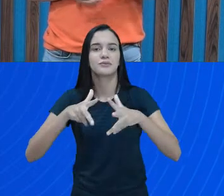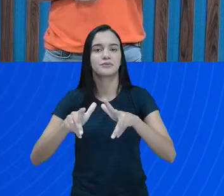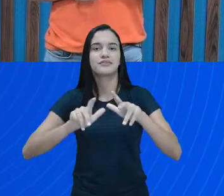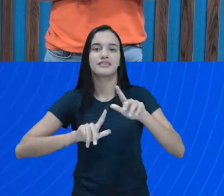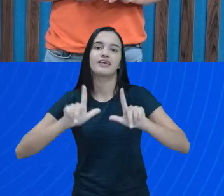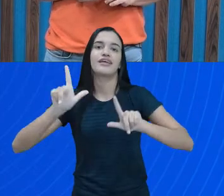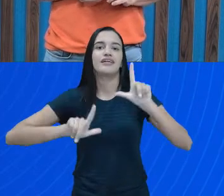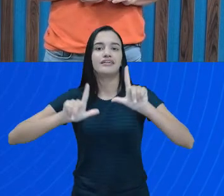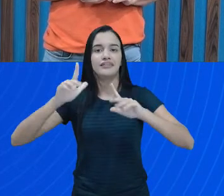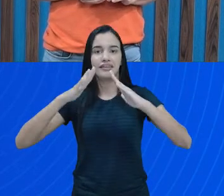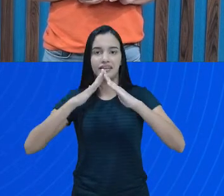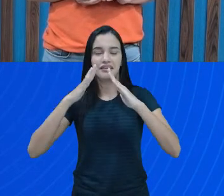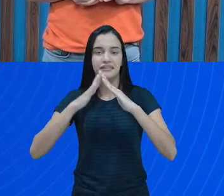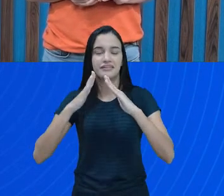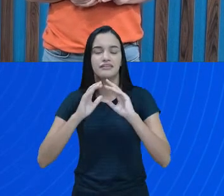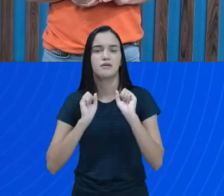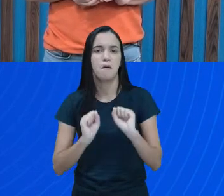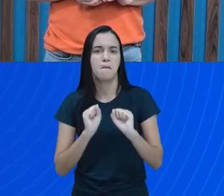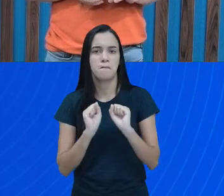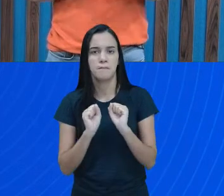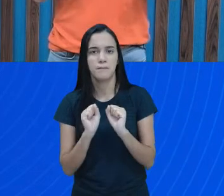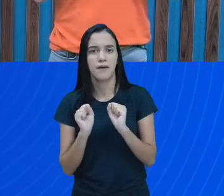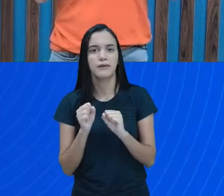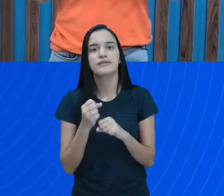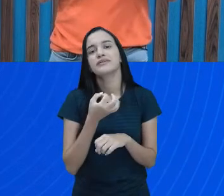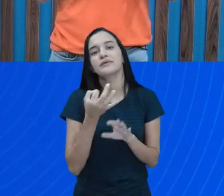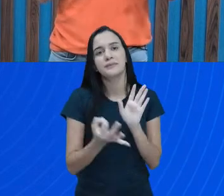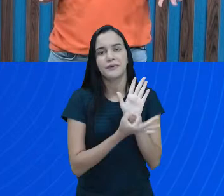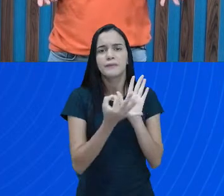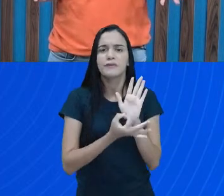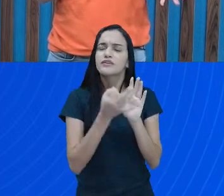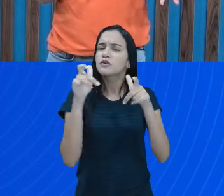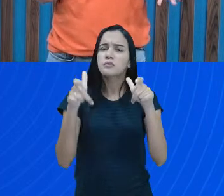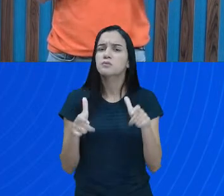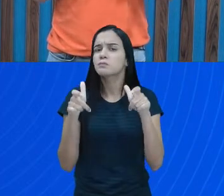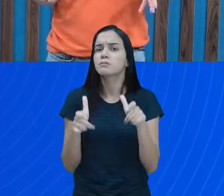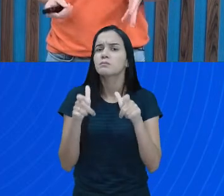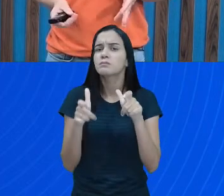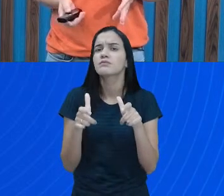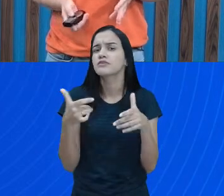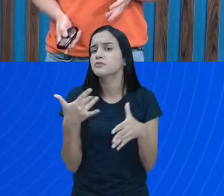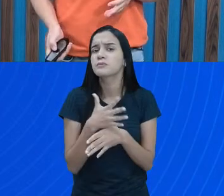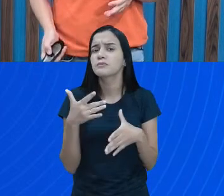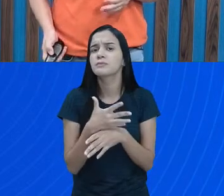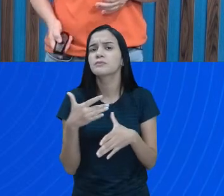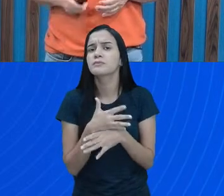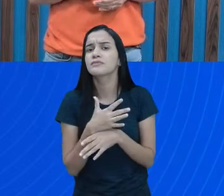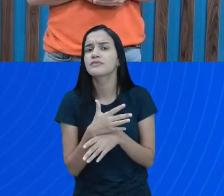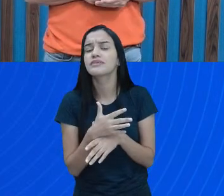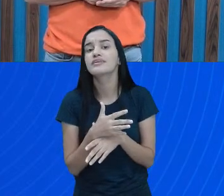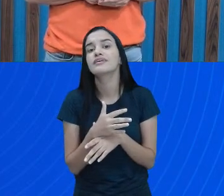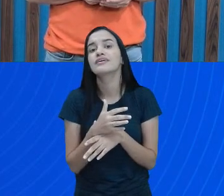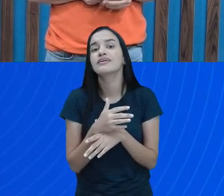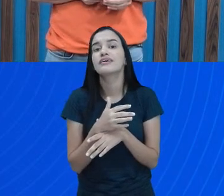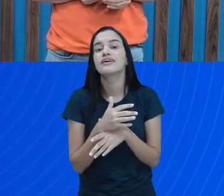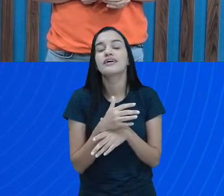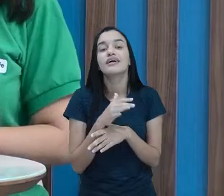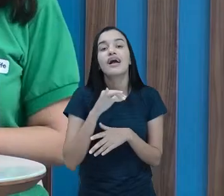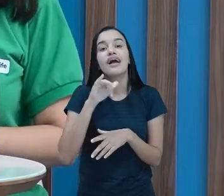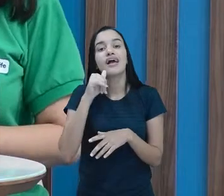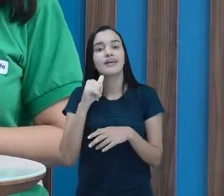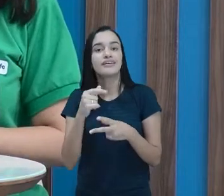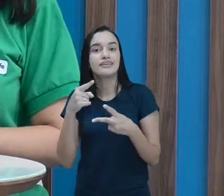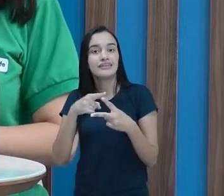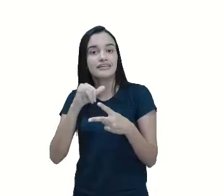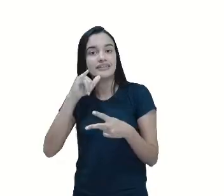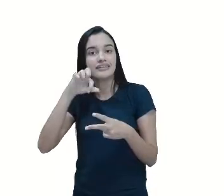casa pode opinar, certo? E dizer, que lugar é esse? Que cidade é essa? Isabela está dizendo que não